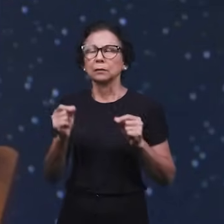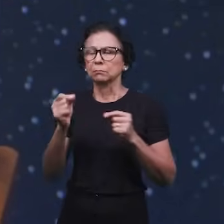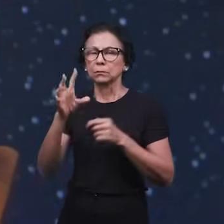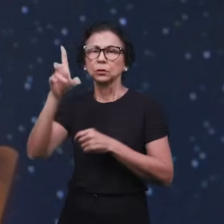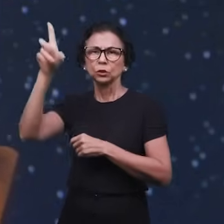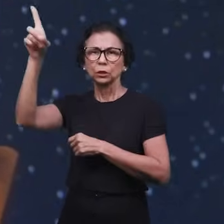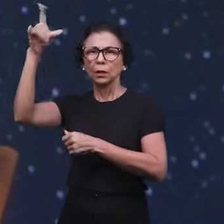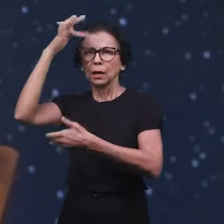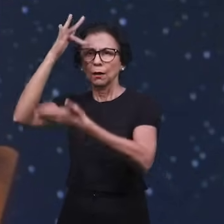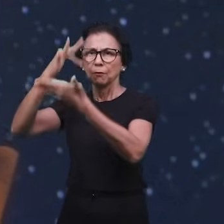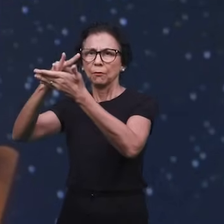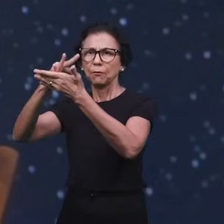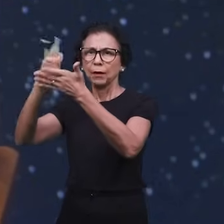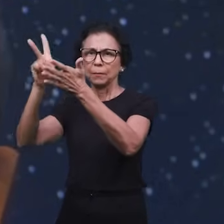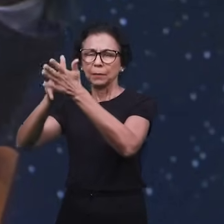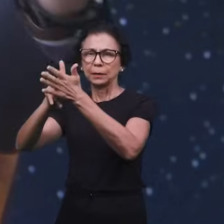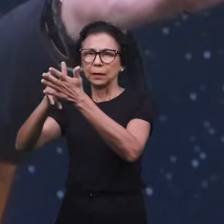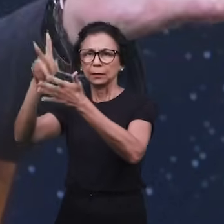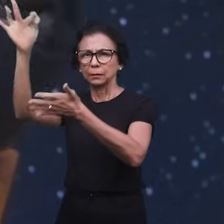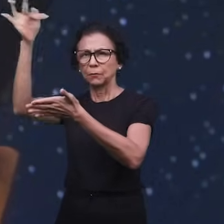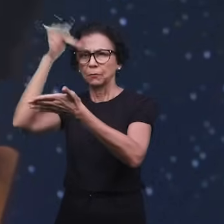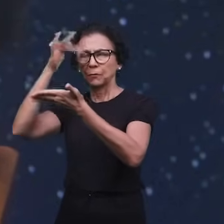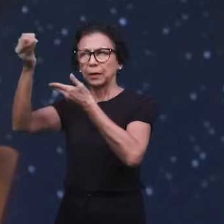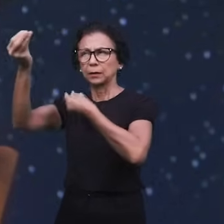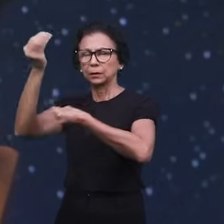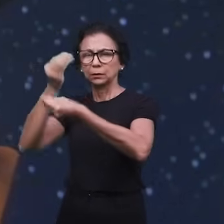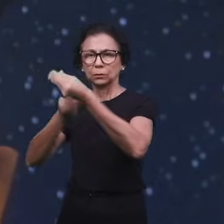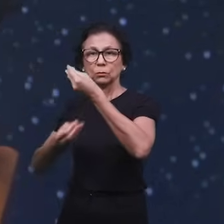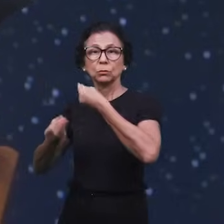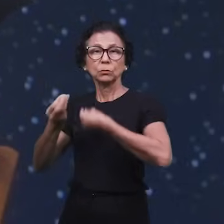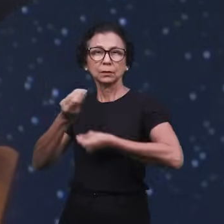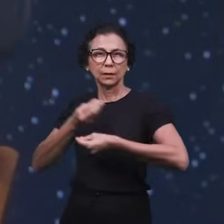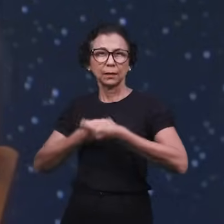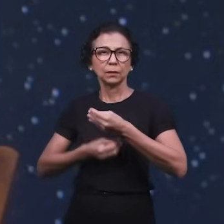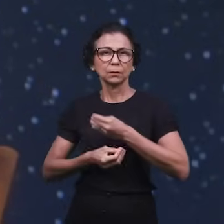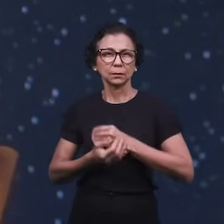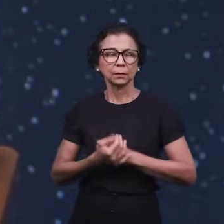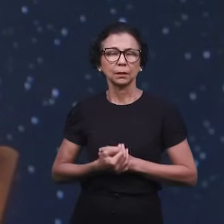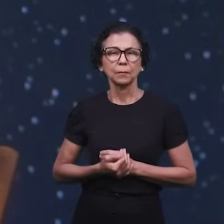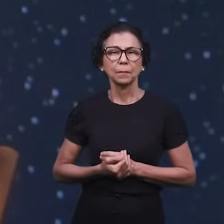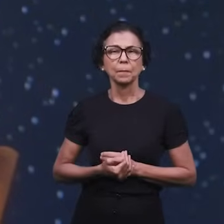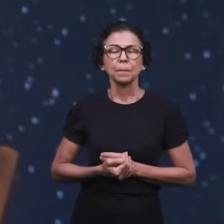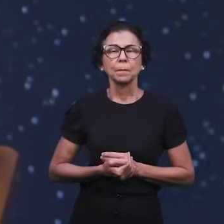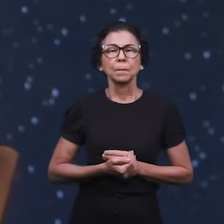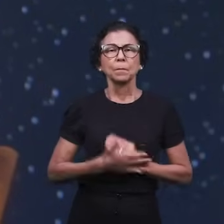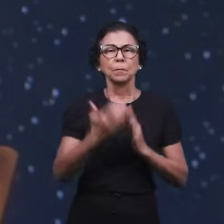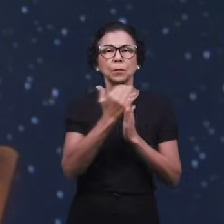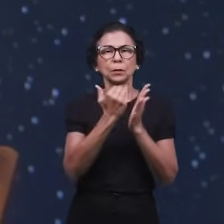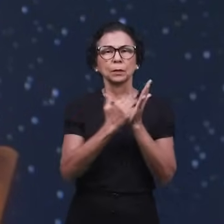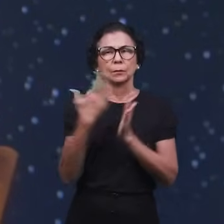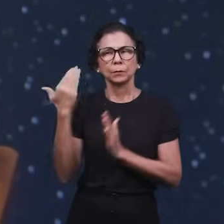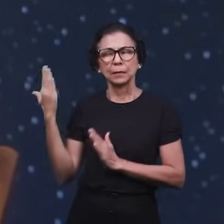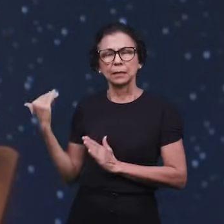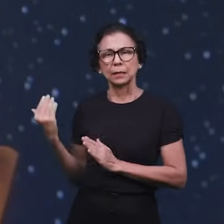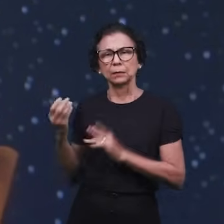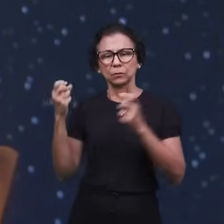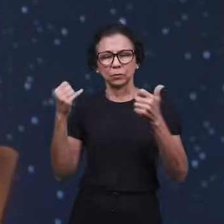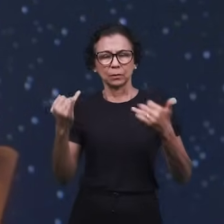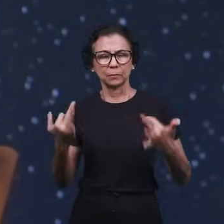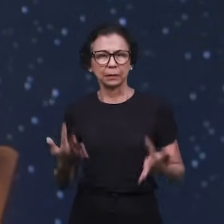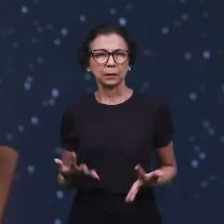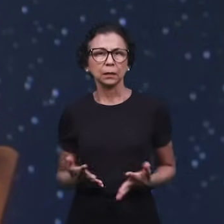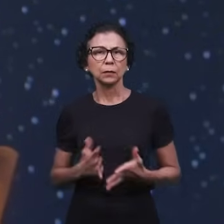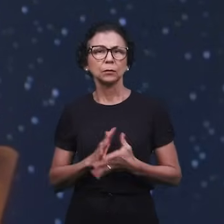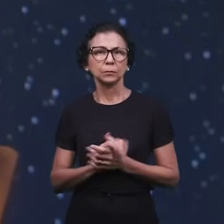que é de Deus, como firme fundamento, que nós comentamos no último programa, a fé como firme